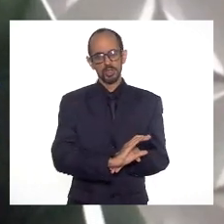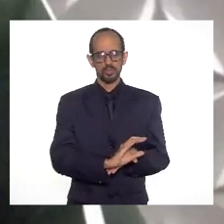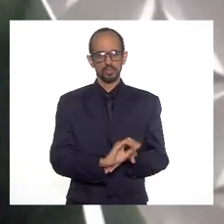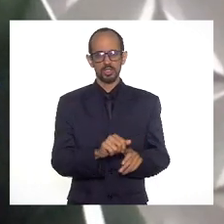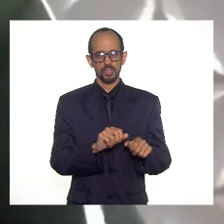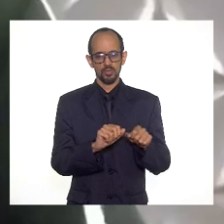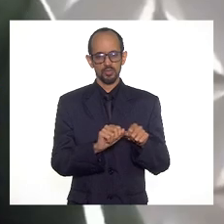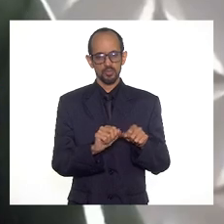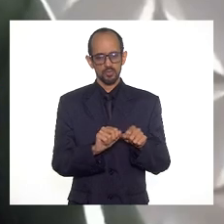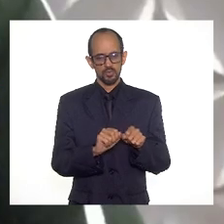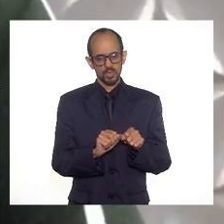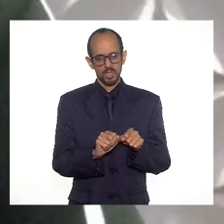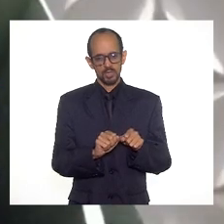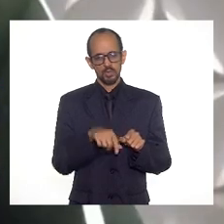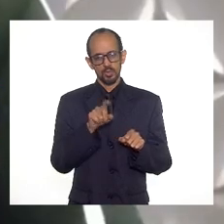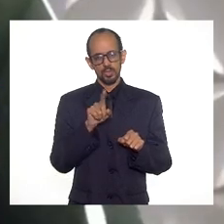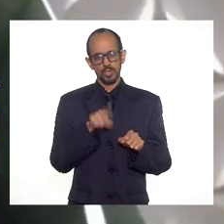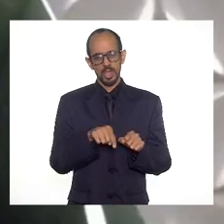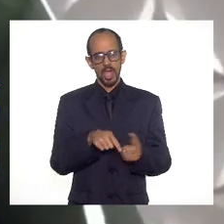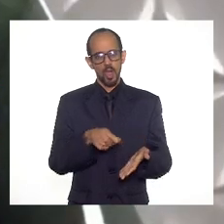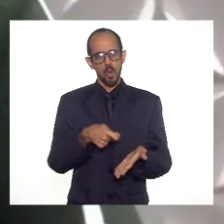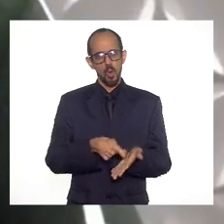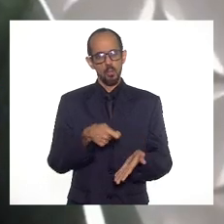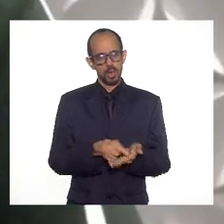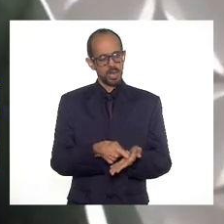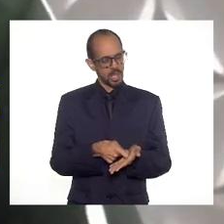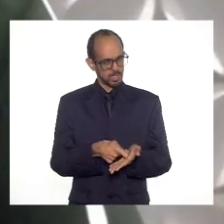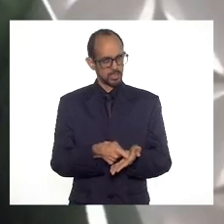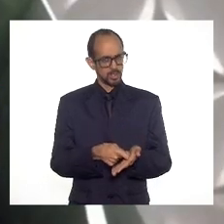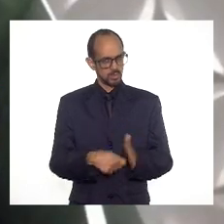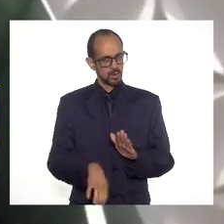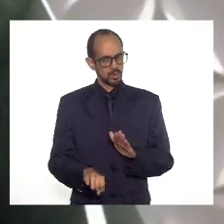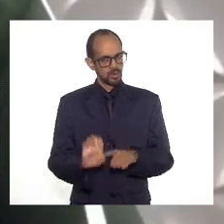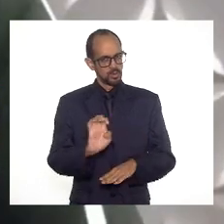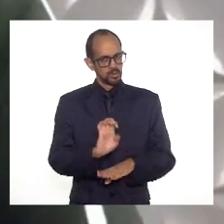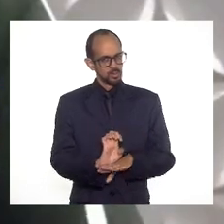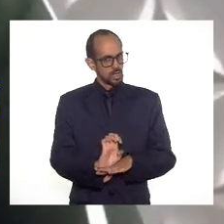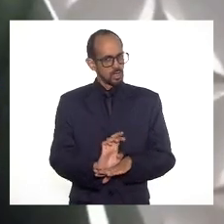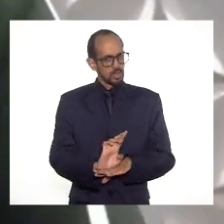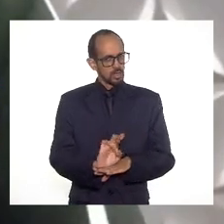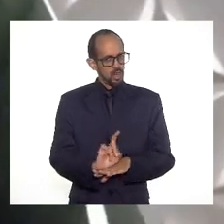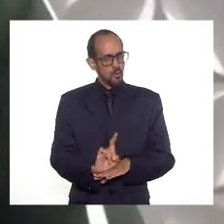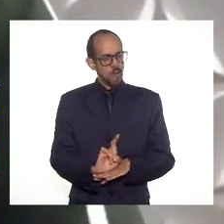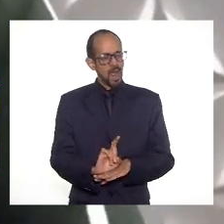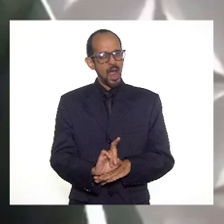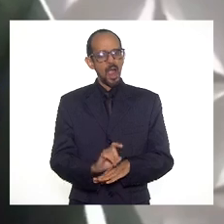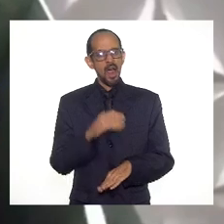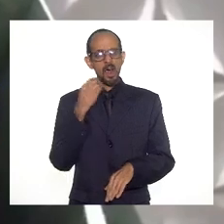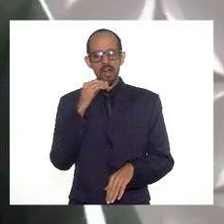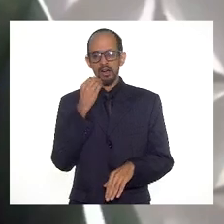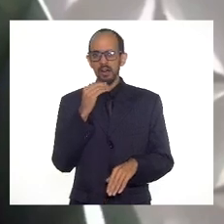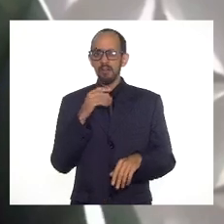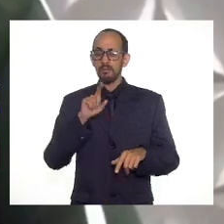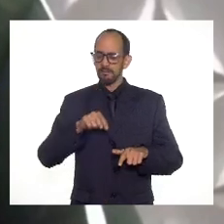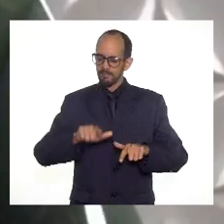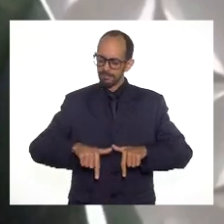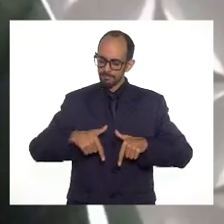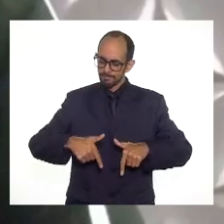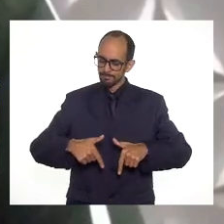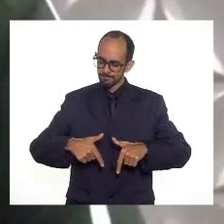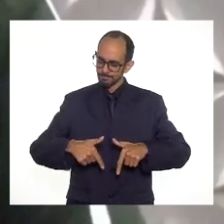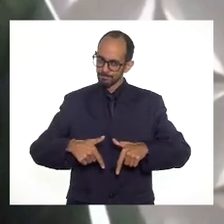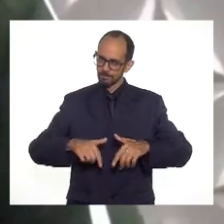para fazer aquilo que é o dever do Estado, que não é ter lucro. O dever do Estado é enfrentar as desigualdades